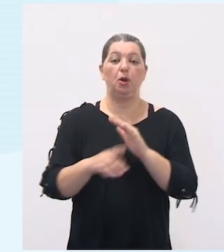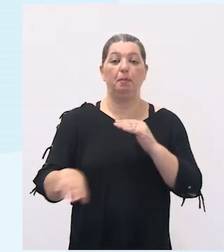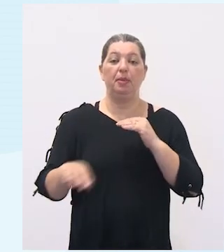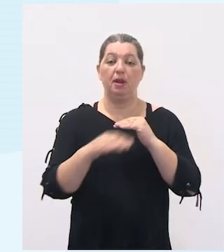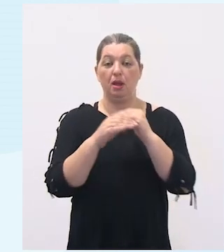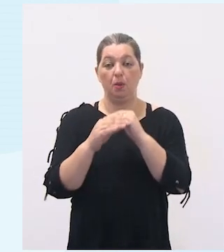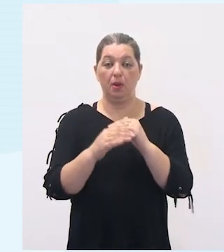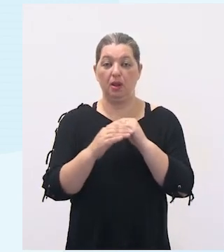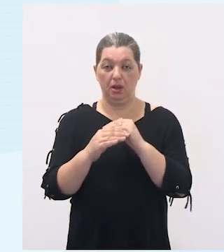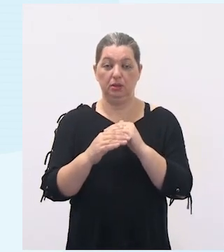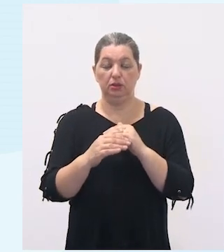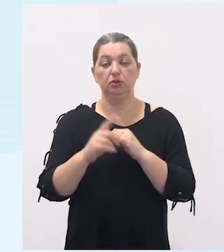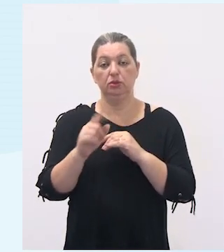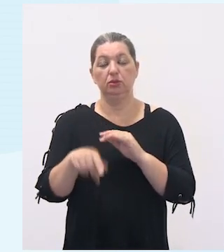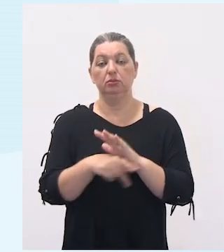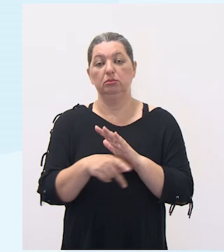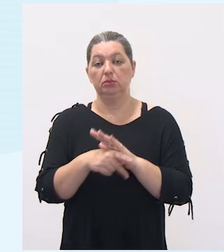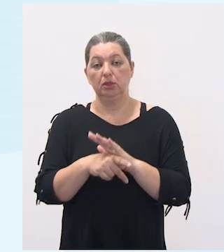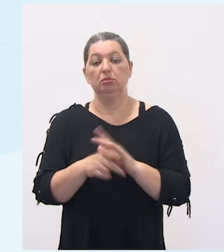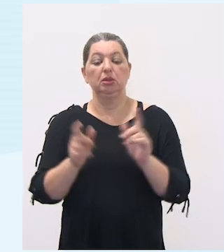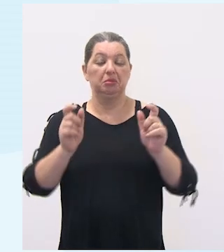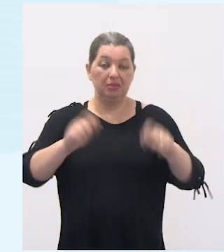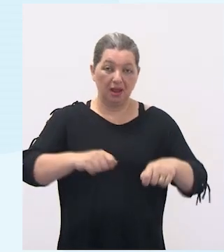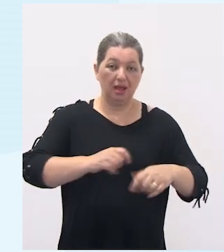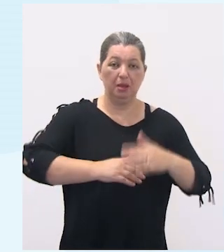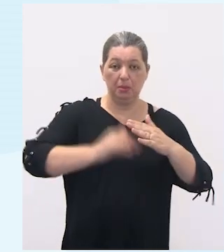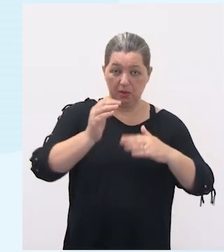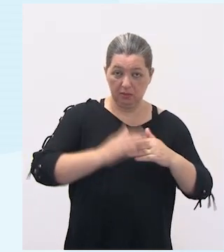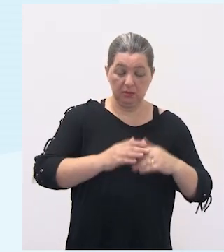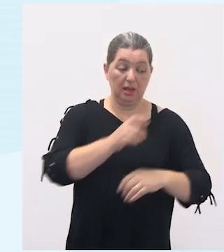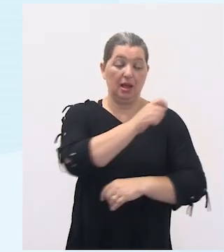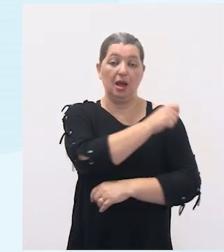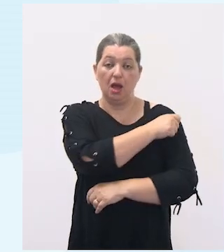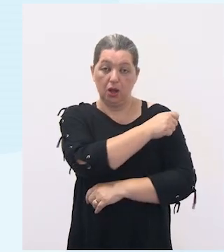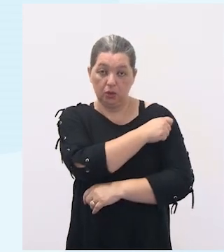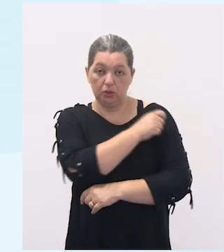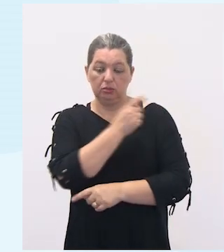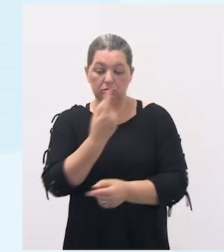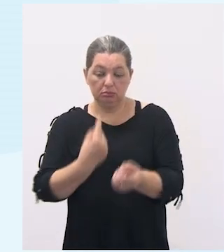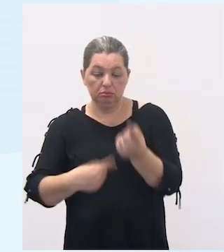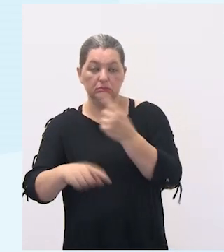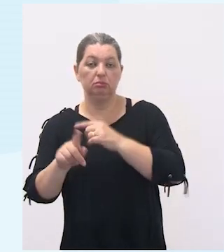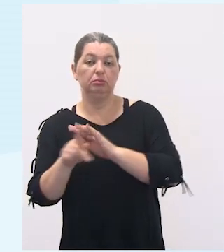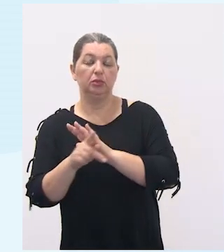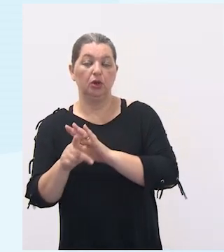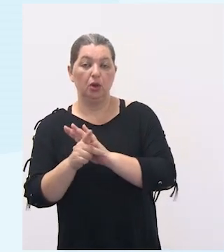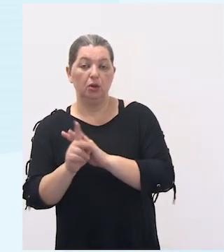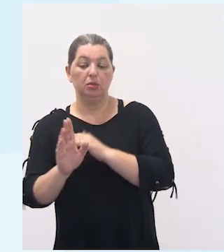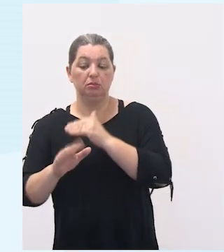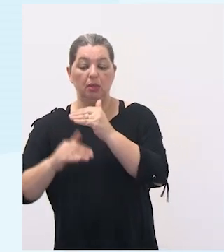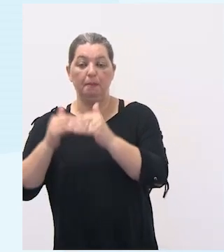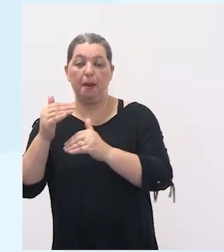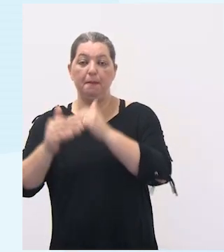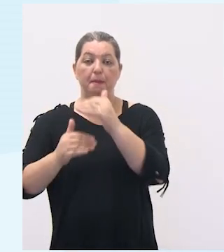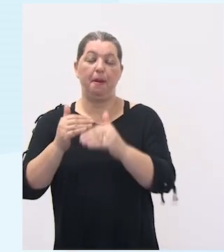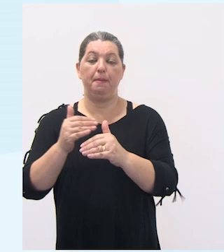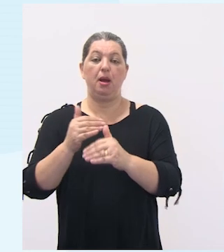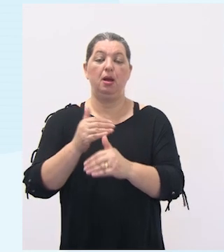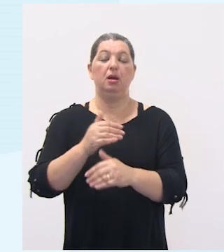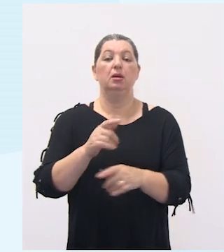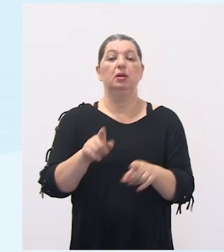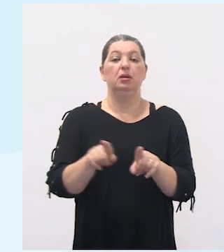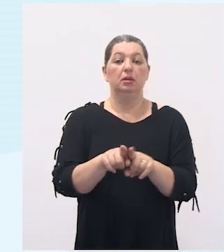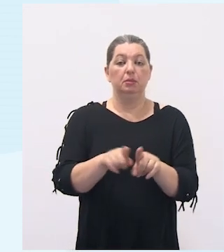ele continue a avançar para o proficiente. O aluno que está no proficiente, ele avance para o avançado. E o aluno que está no